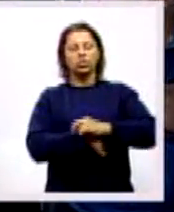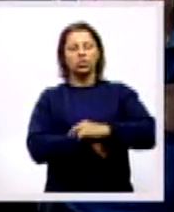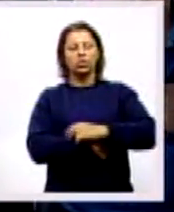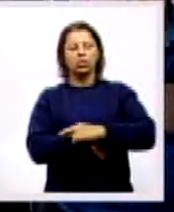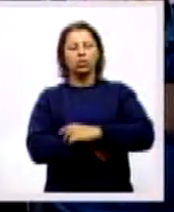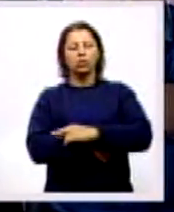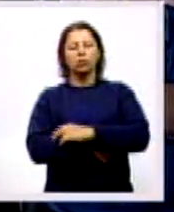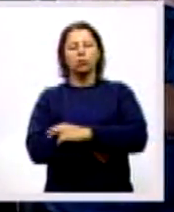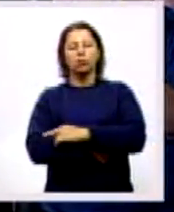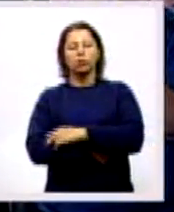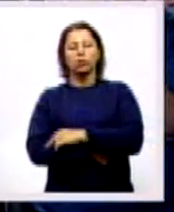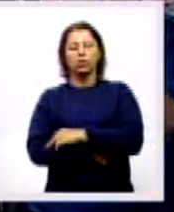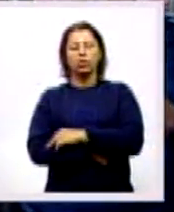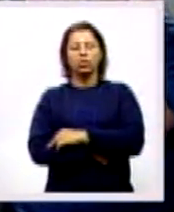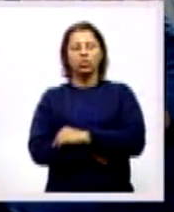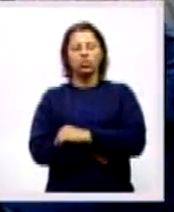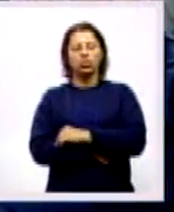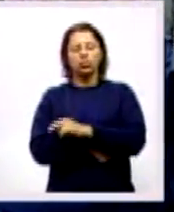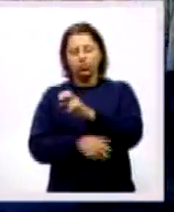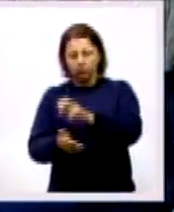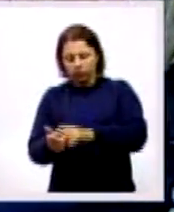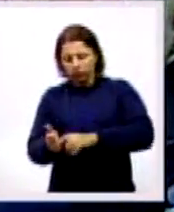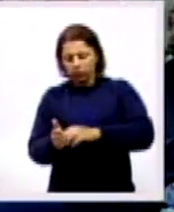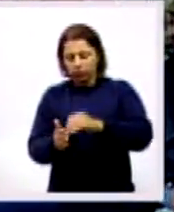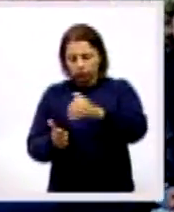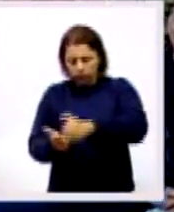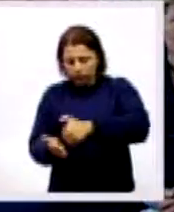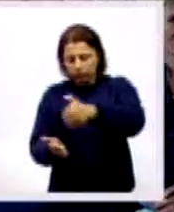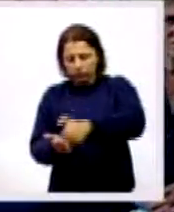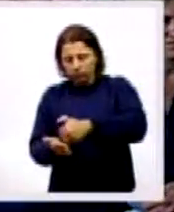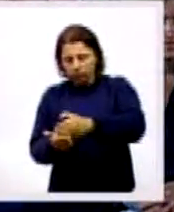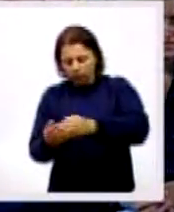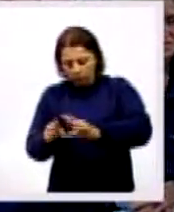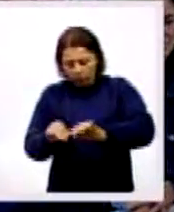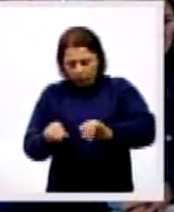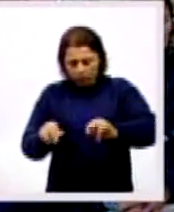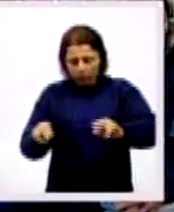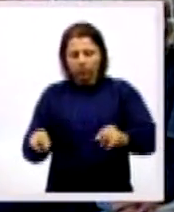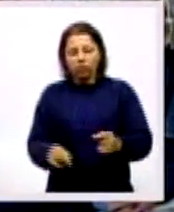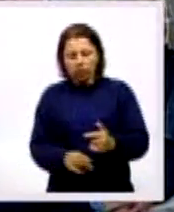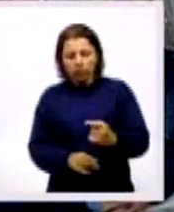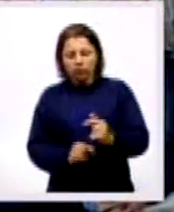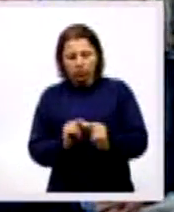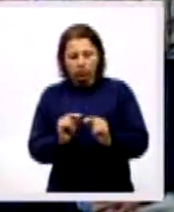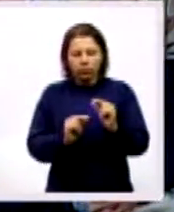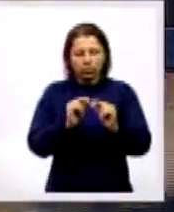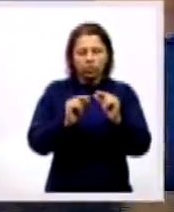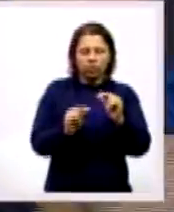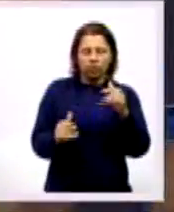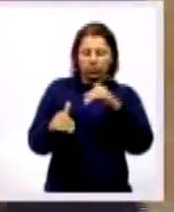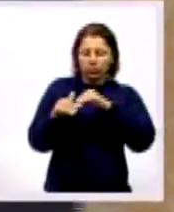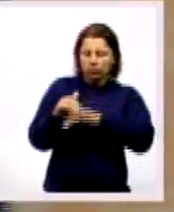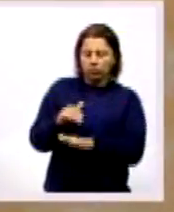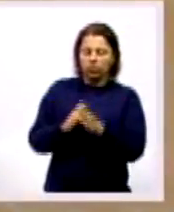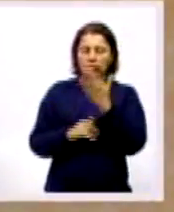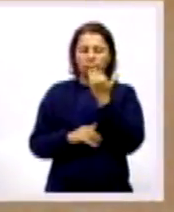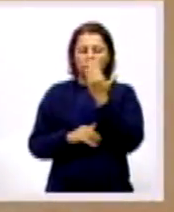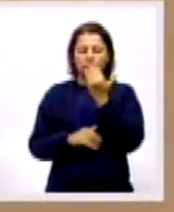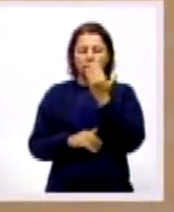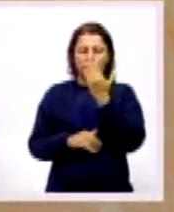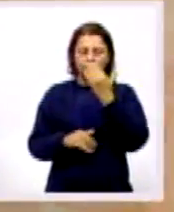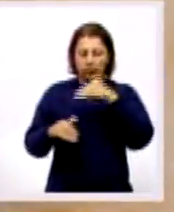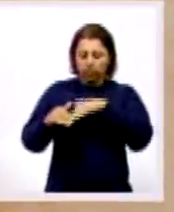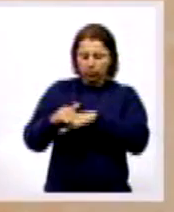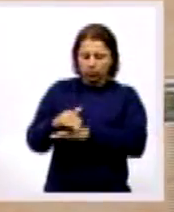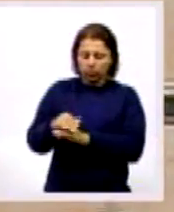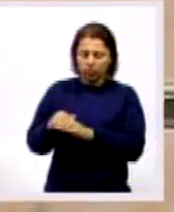picadas para poder fazer o caminho até chegar à fonte do alimento? E para onde vai esse alimento? Ela traz para onde?